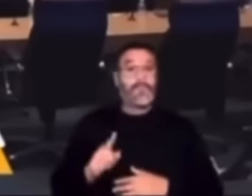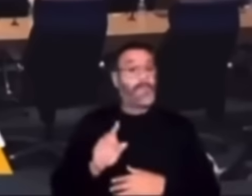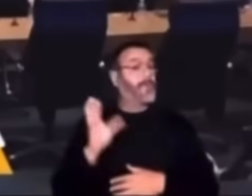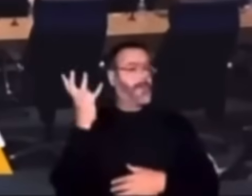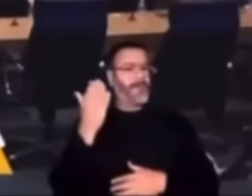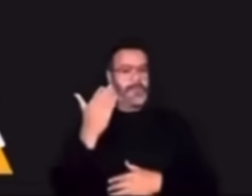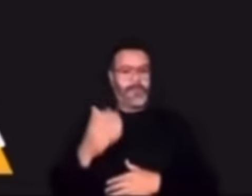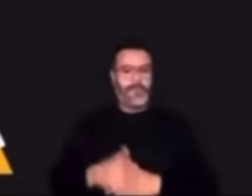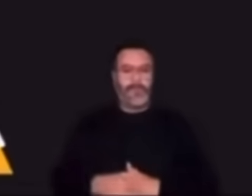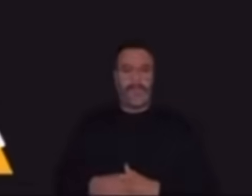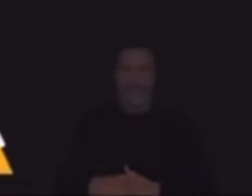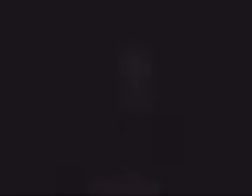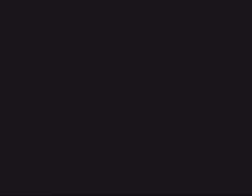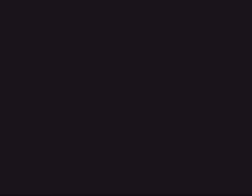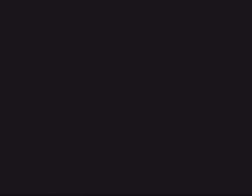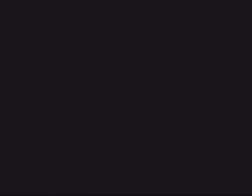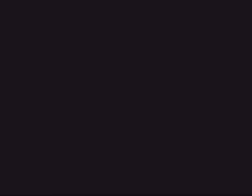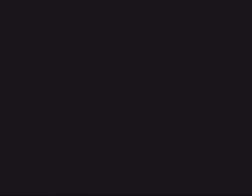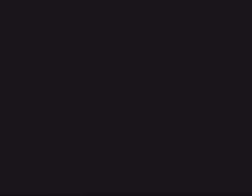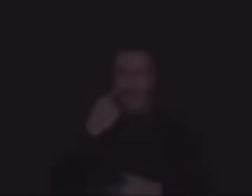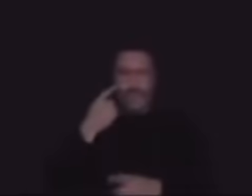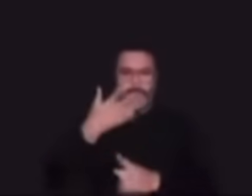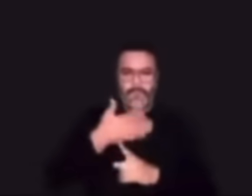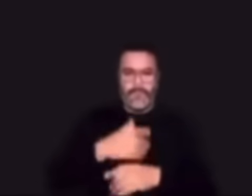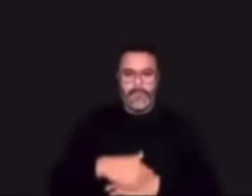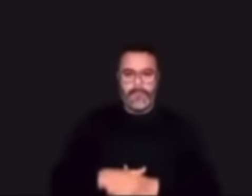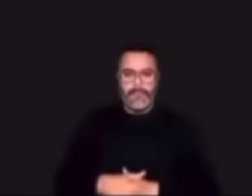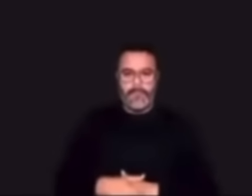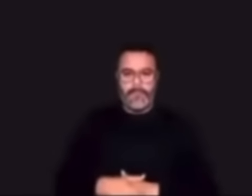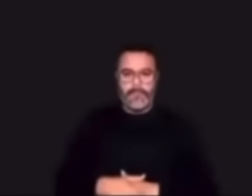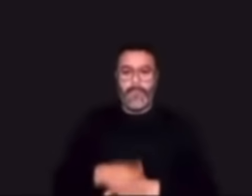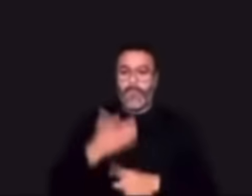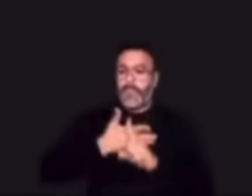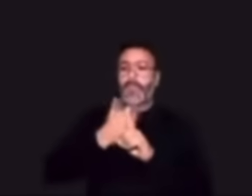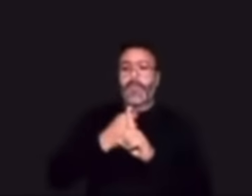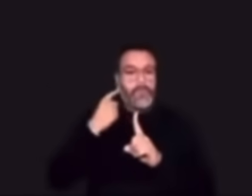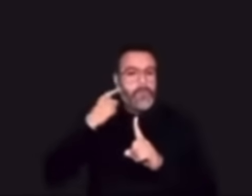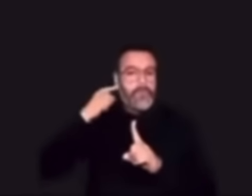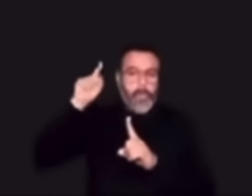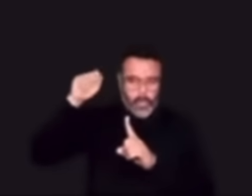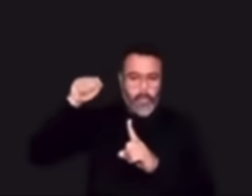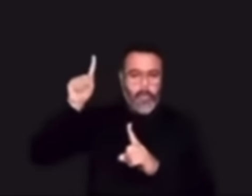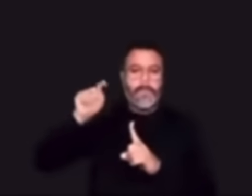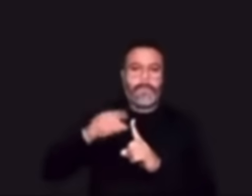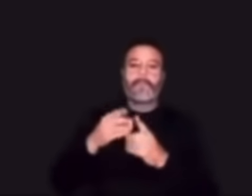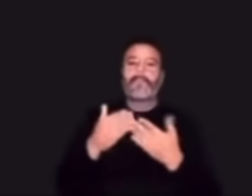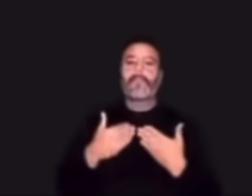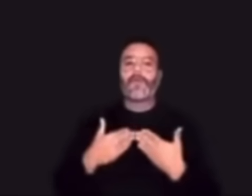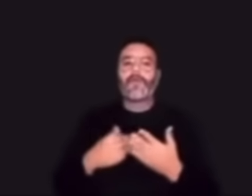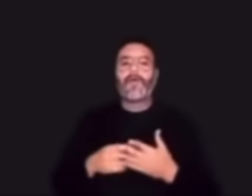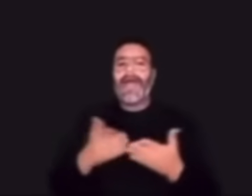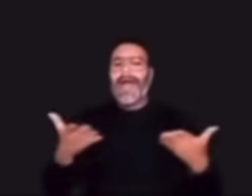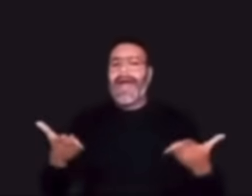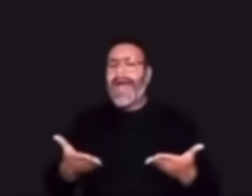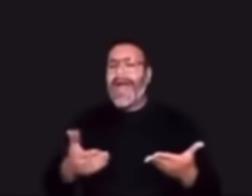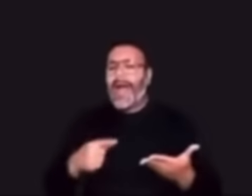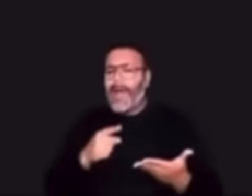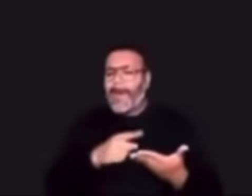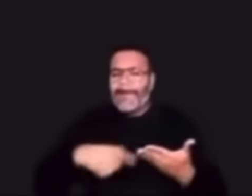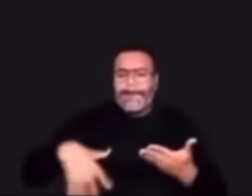Lá no fundo, a tropa de choque, eles estão entrando... Se puder aumentar o volume, eu agradeço. Vou falar com você que agora, olha só,